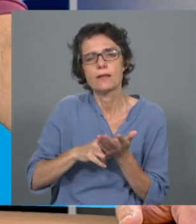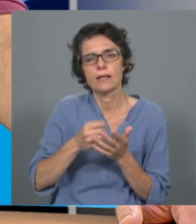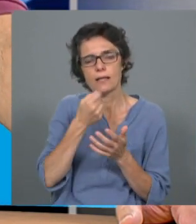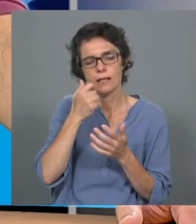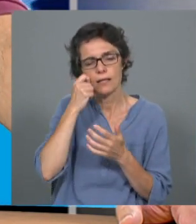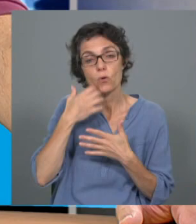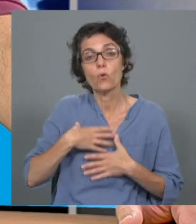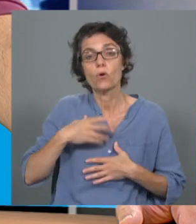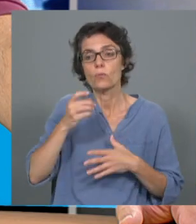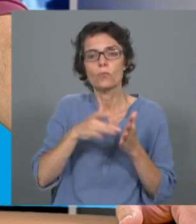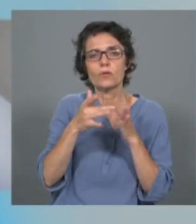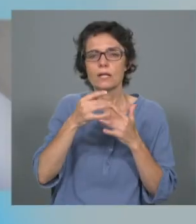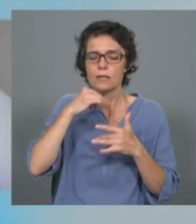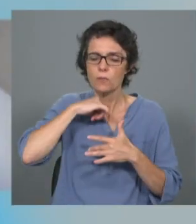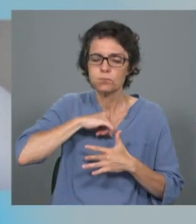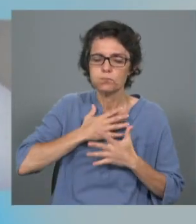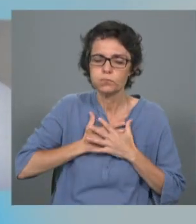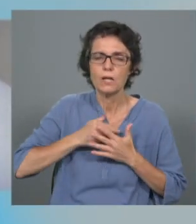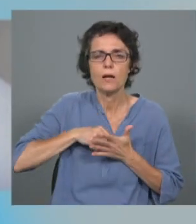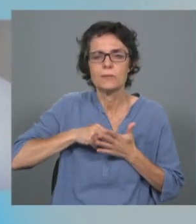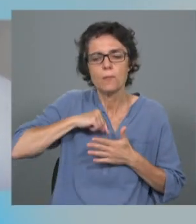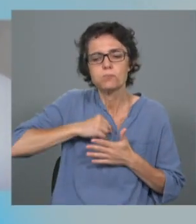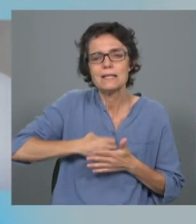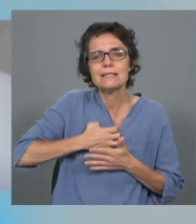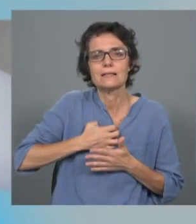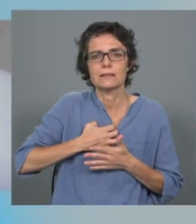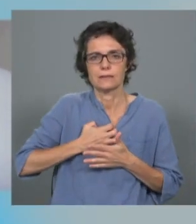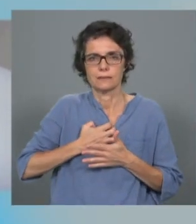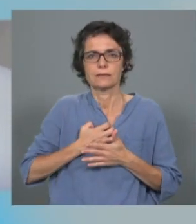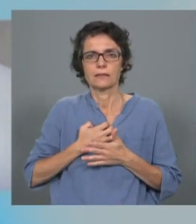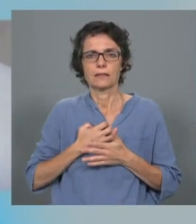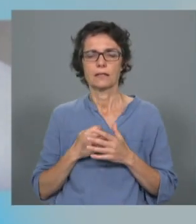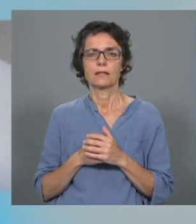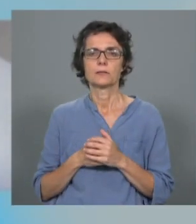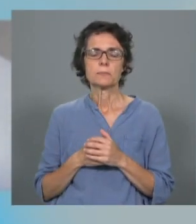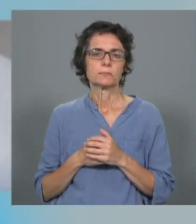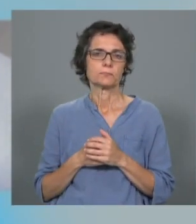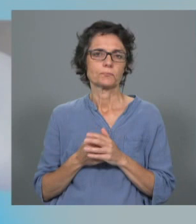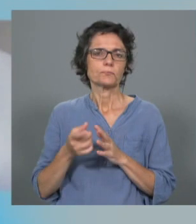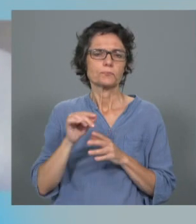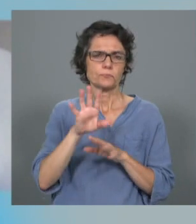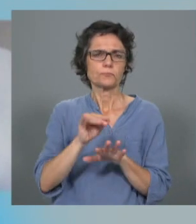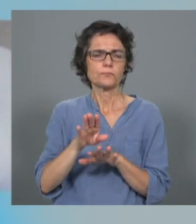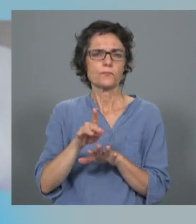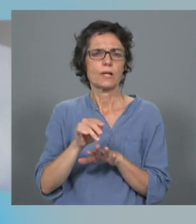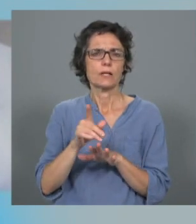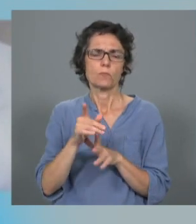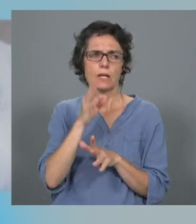todo caso, e se calhar numa abordagem primeira e mais racional que possamos